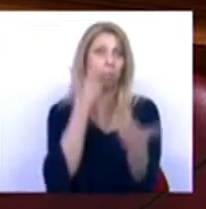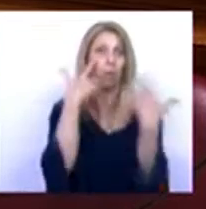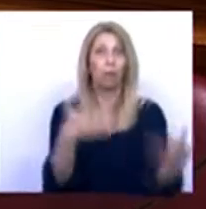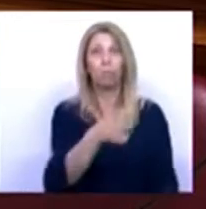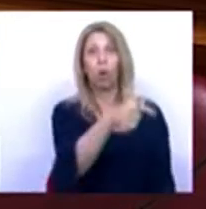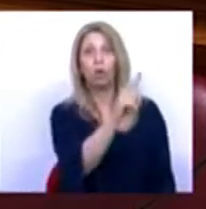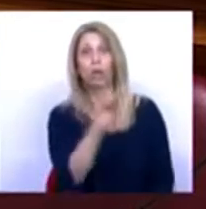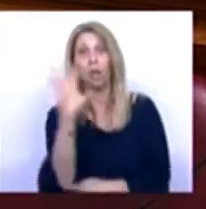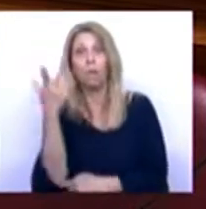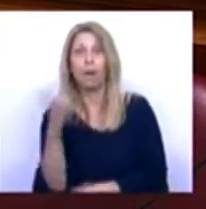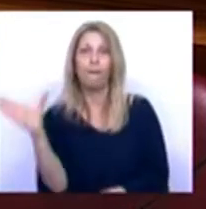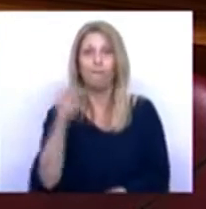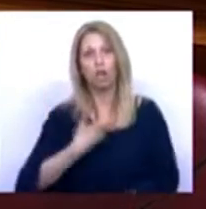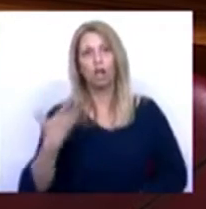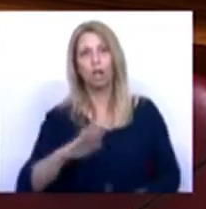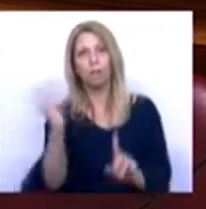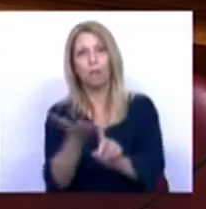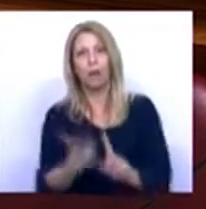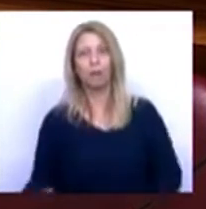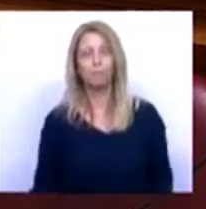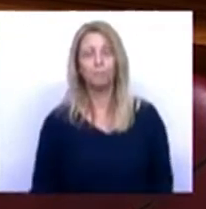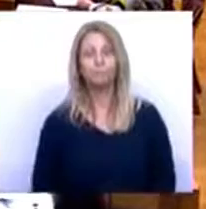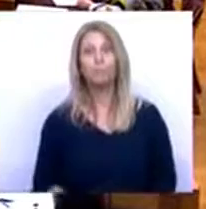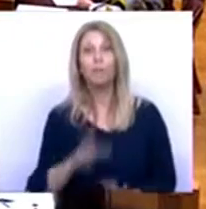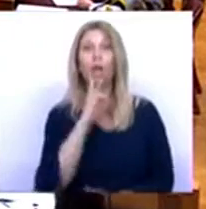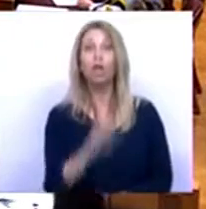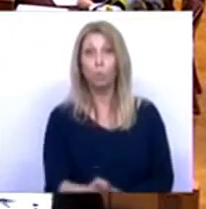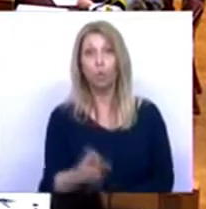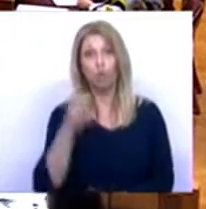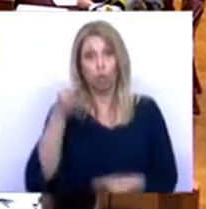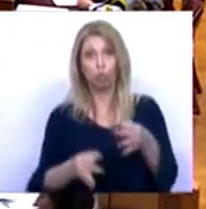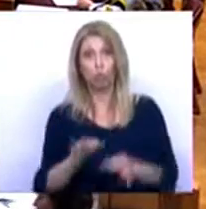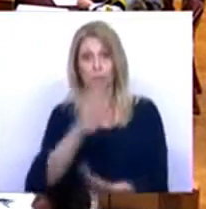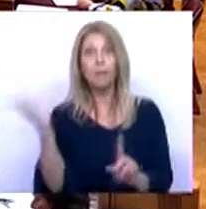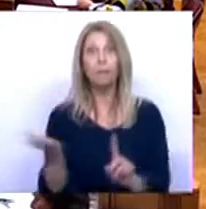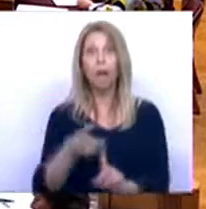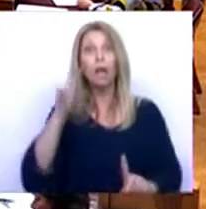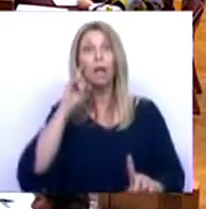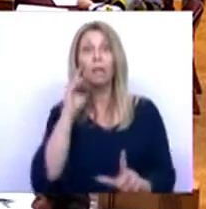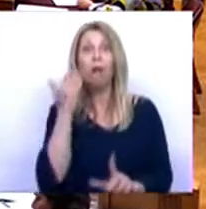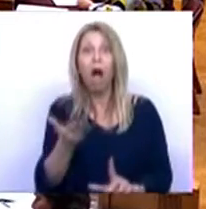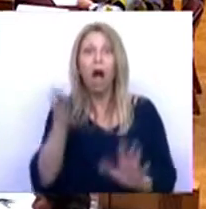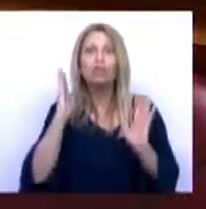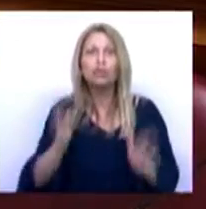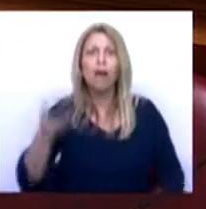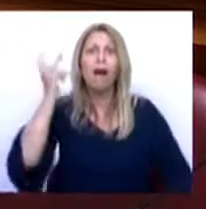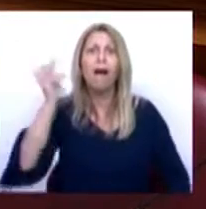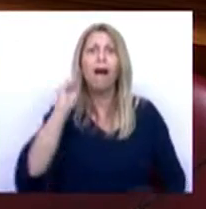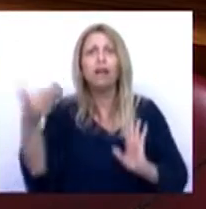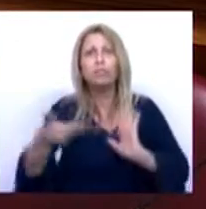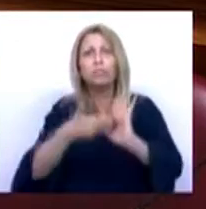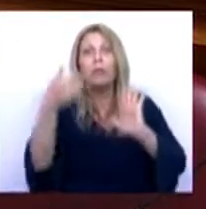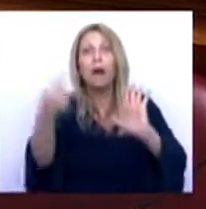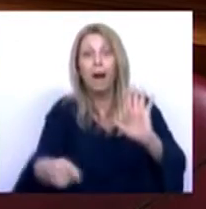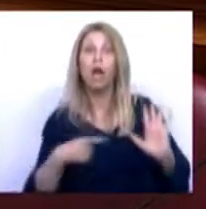PAN, mais direito penal. A resposta dada pela Justiça Penal está garantida há muitas décadas. Nós